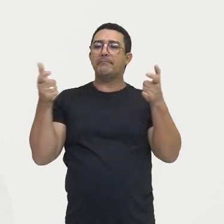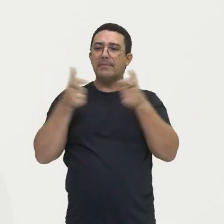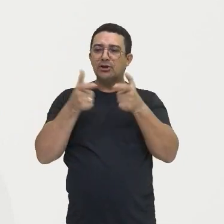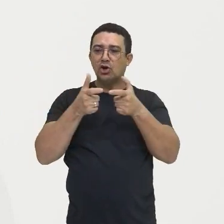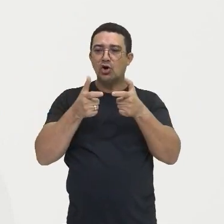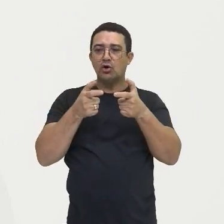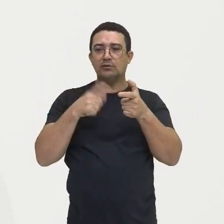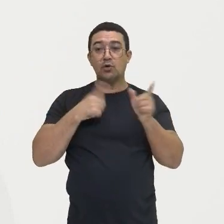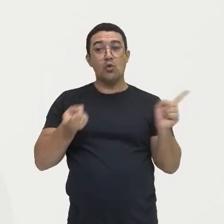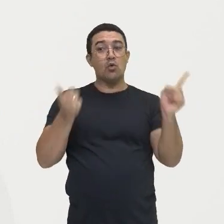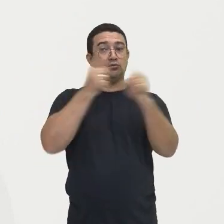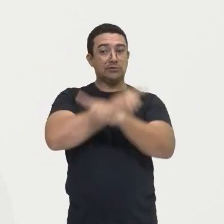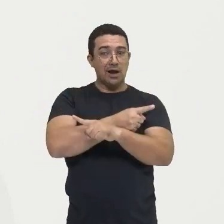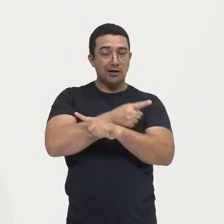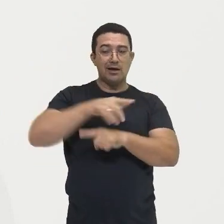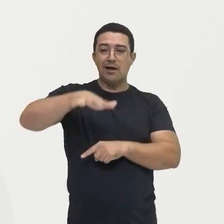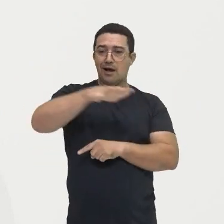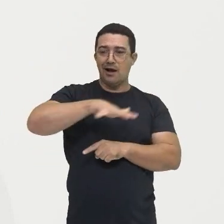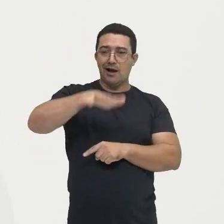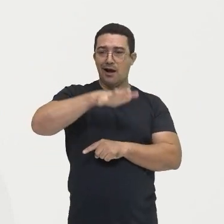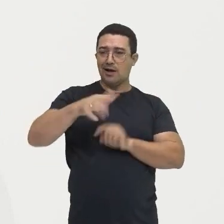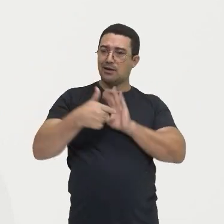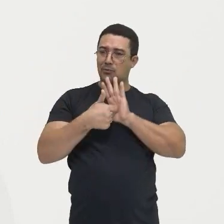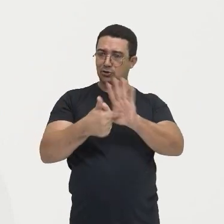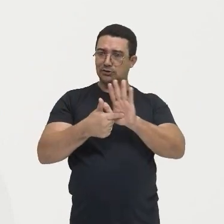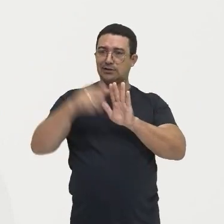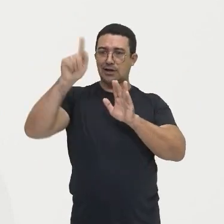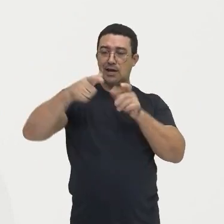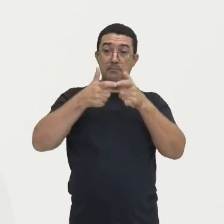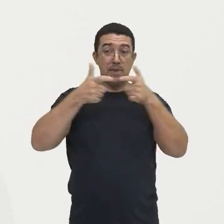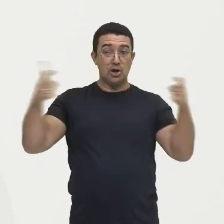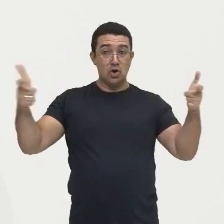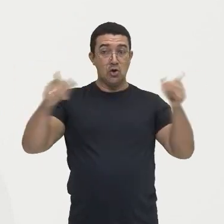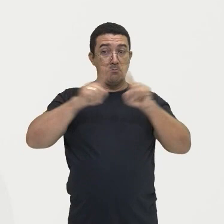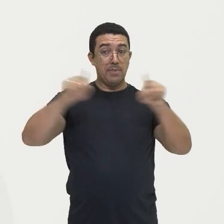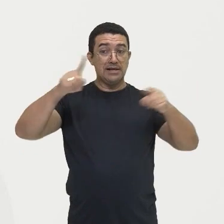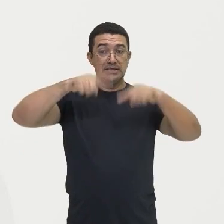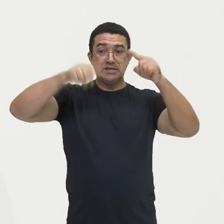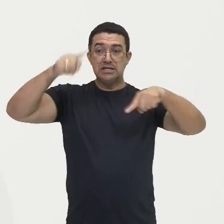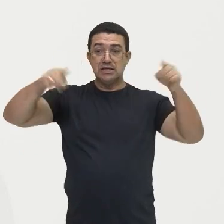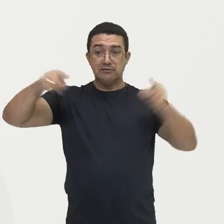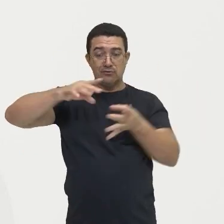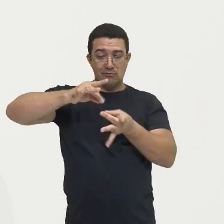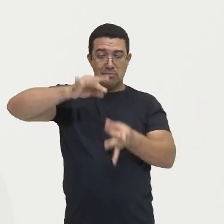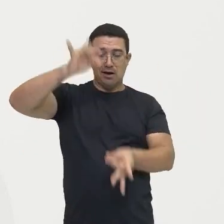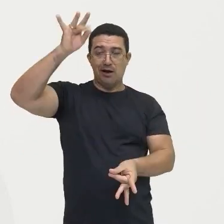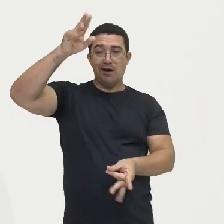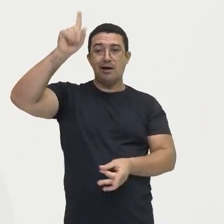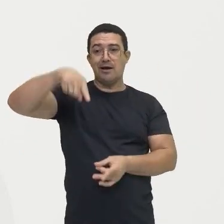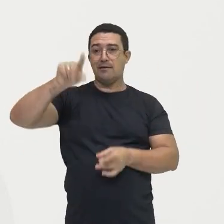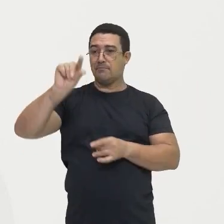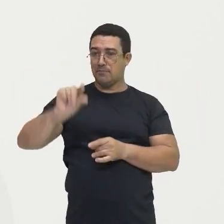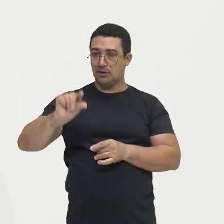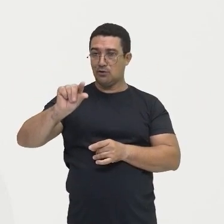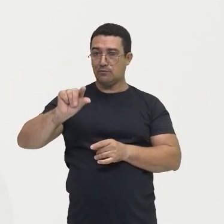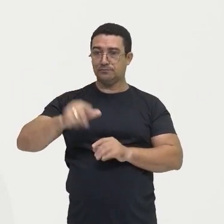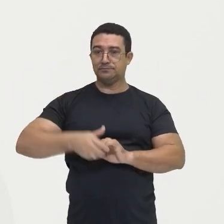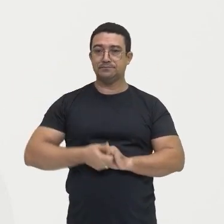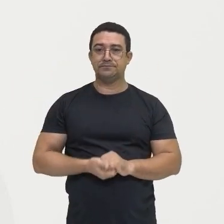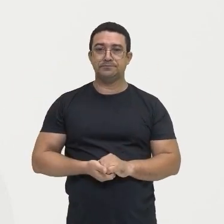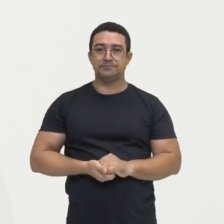o inverso. A área representada ela é maior, mas o nível de detalhamento ele é menor. Chegamos